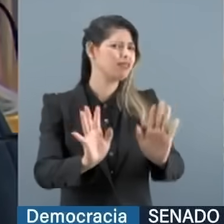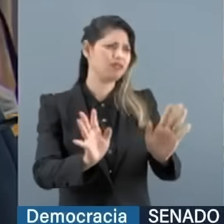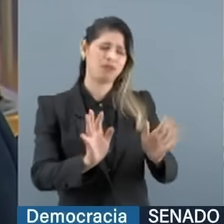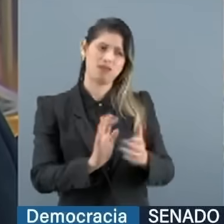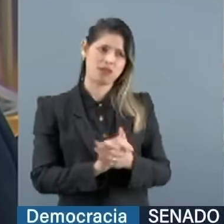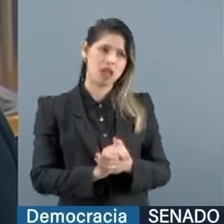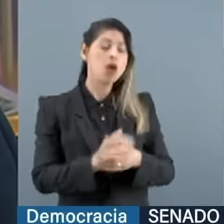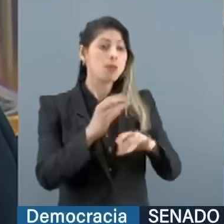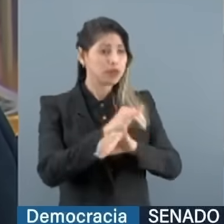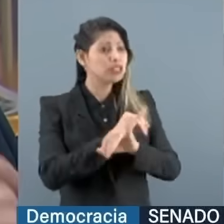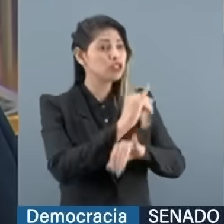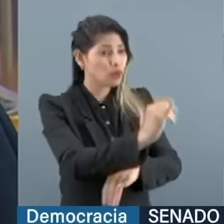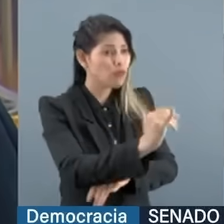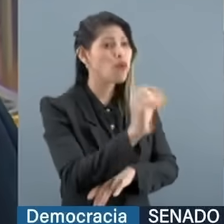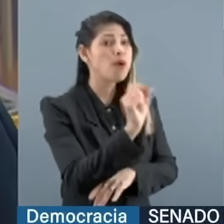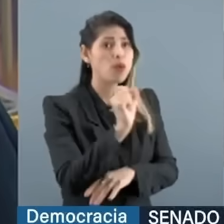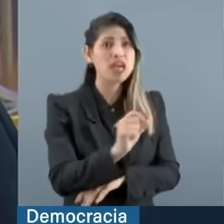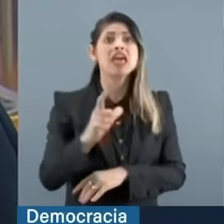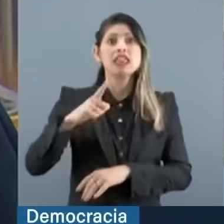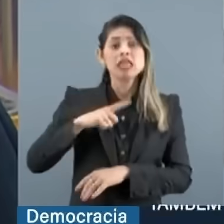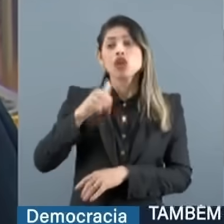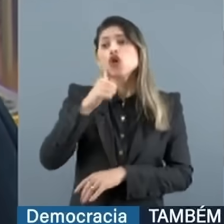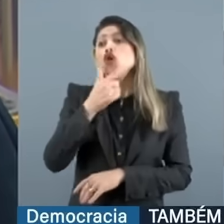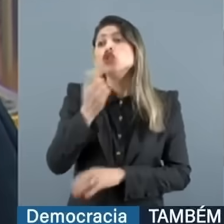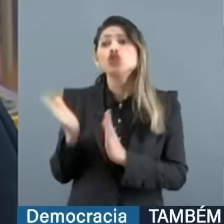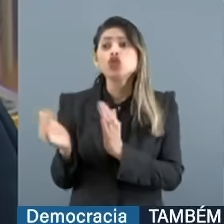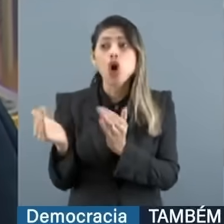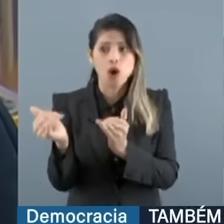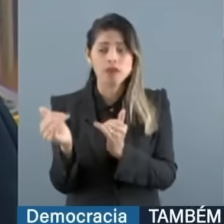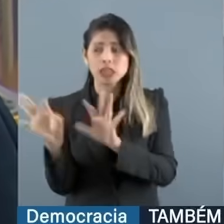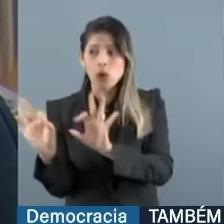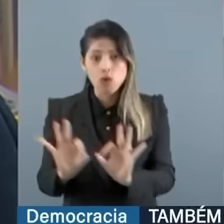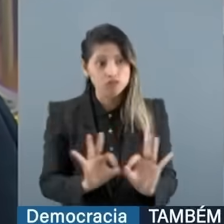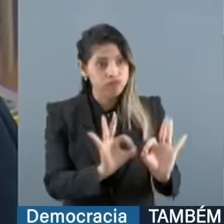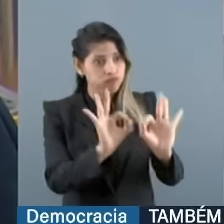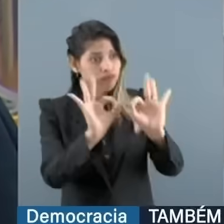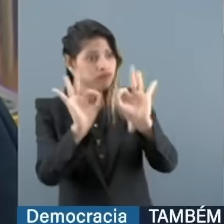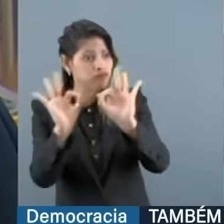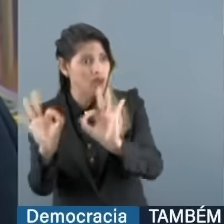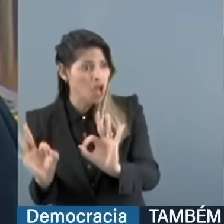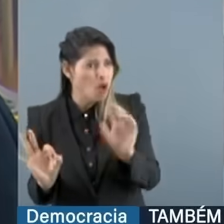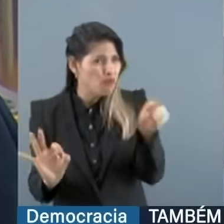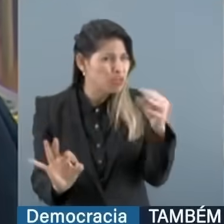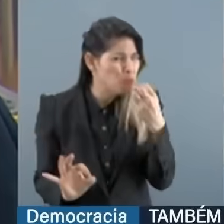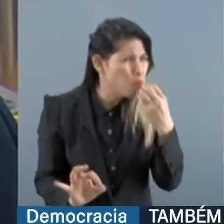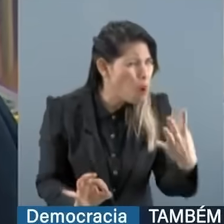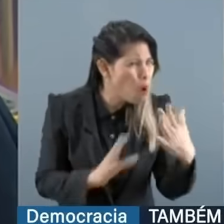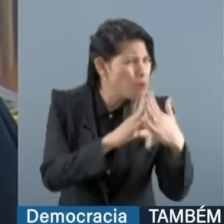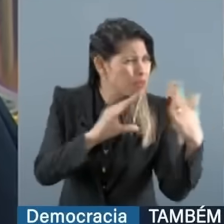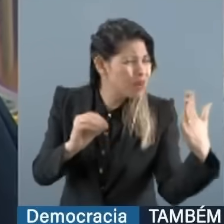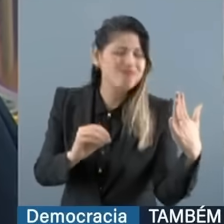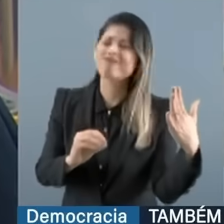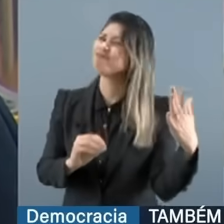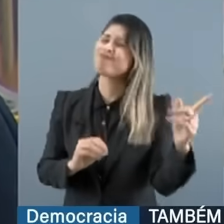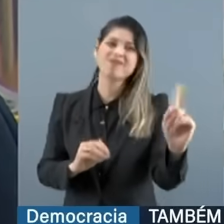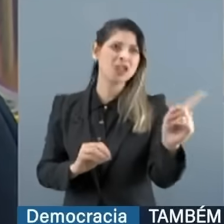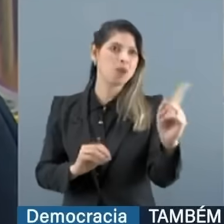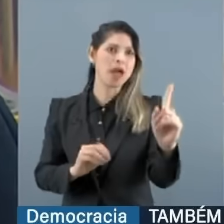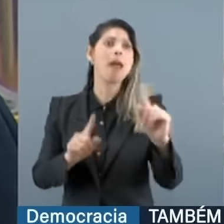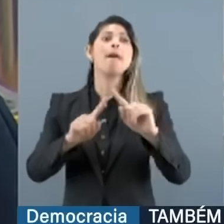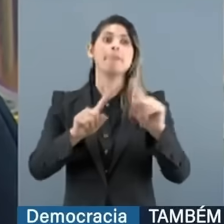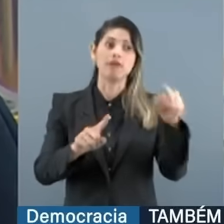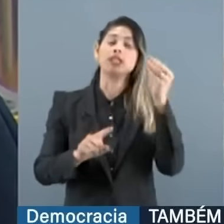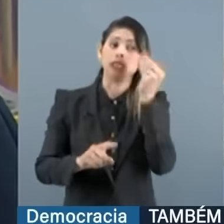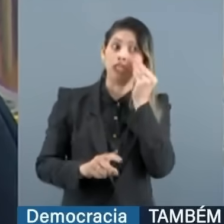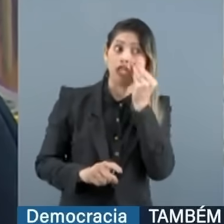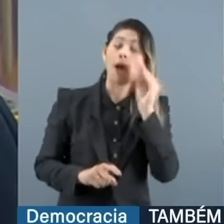isso aqui registrado, porque jovens estão acompanhando essa audiência. Você não é um bom exemplo para a juventude, mas você pode mudar, e você